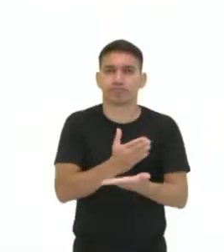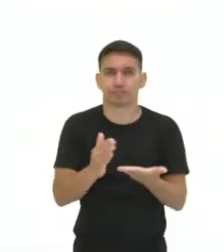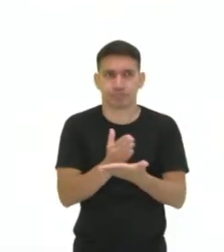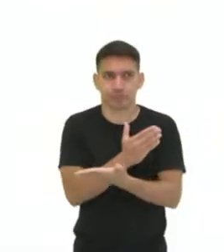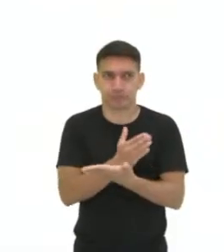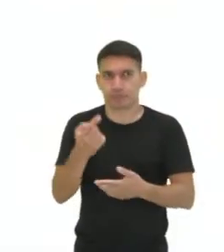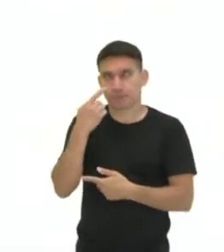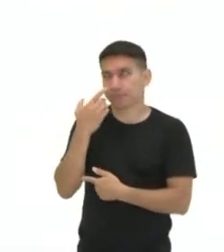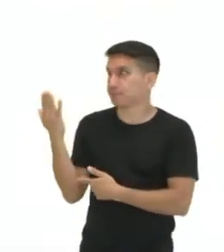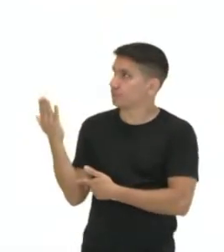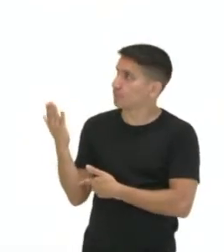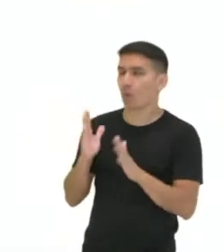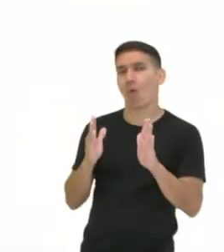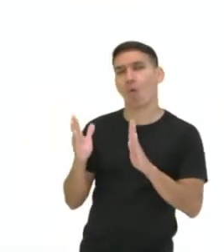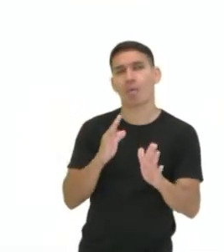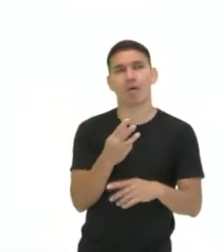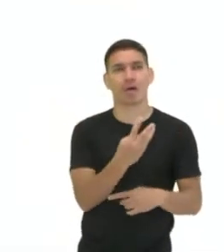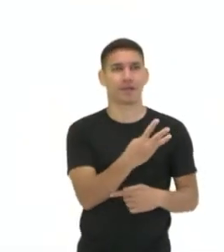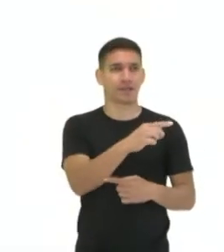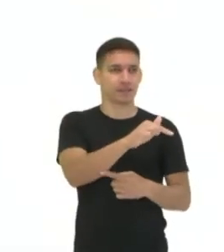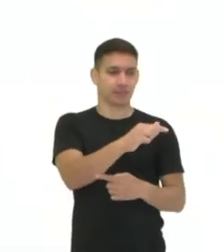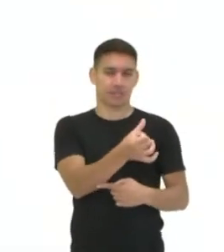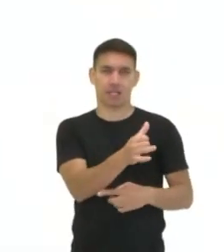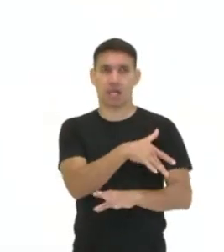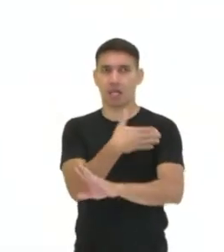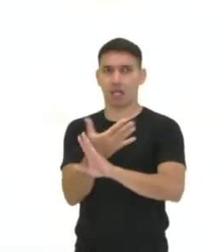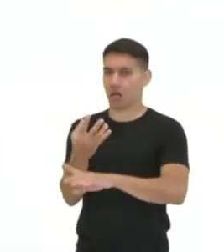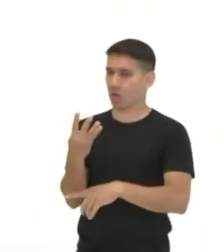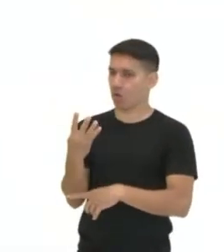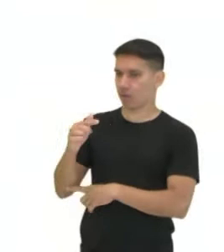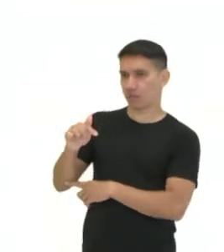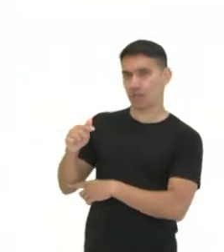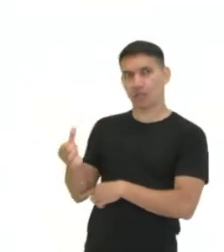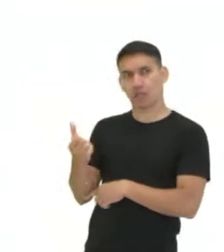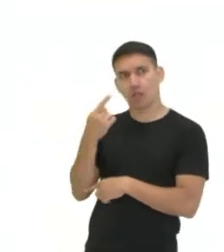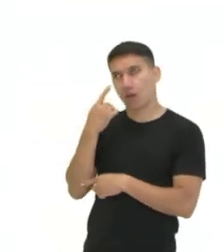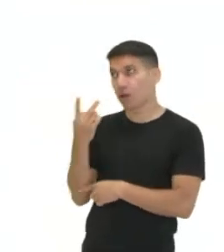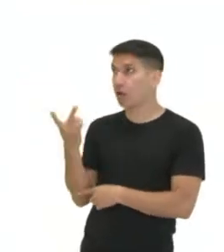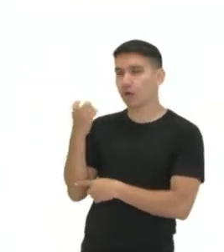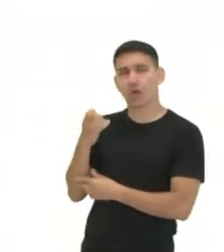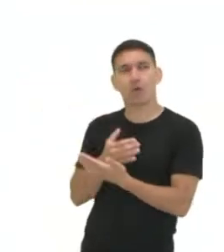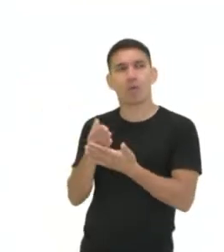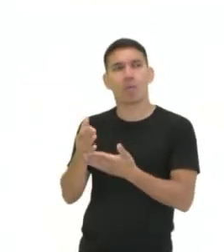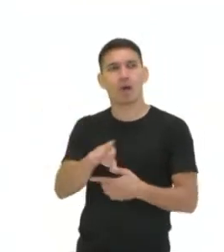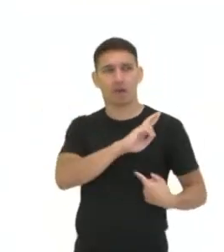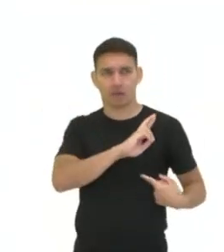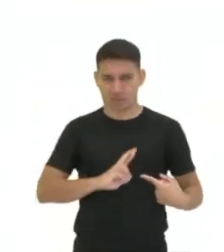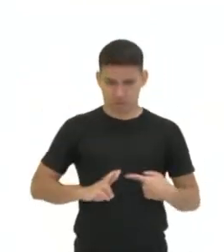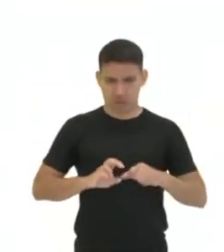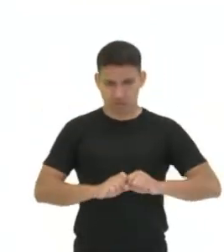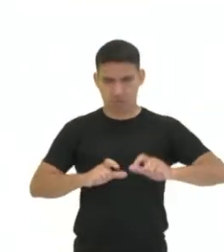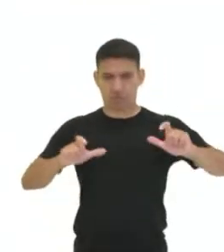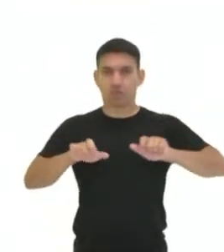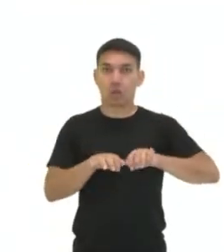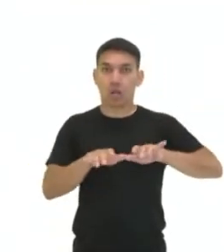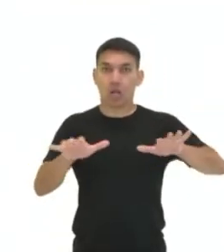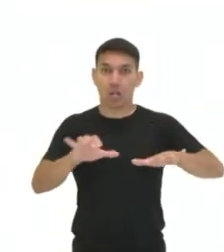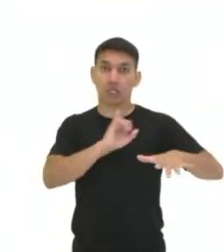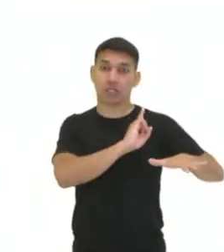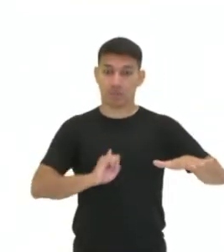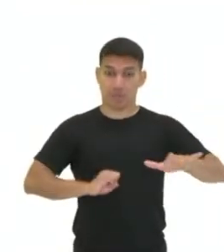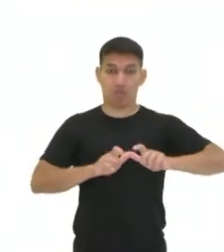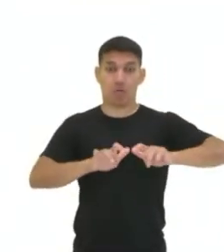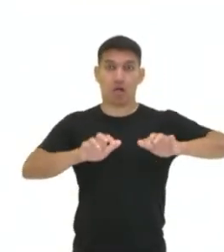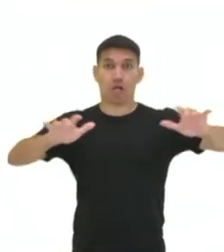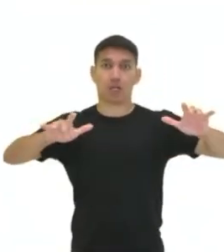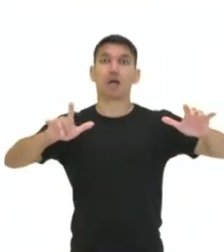acontecimento foi de 376 até 476. A gente vê que ele começa como república, ele vai para o Império, do Império ele dá uma crescida, só